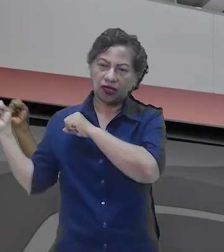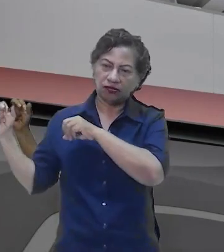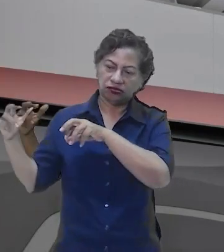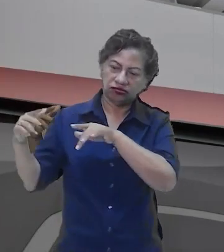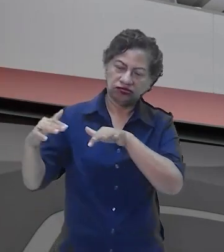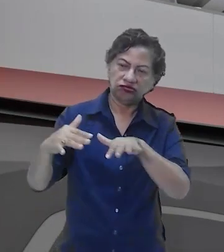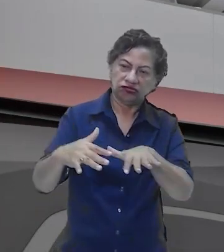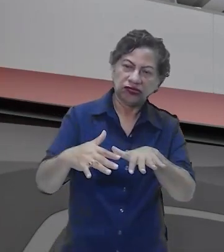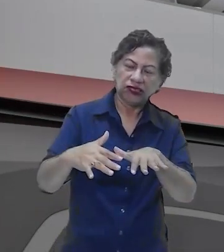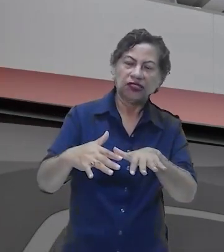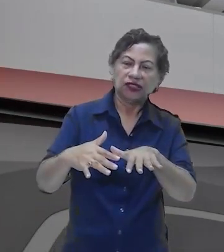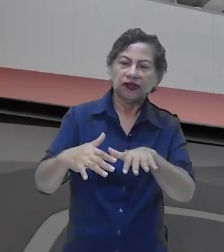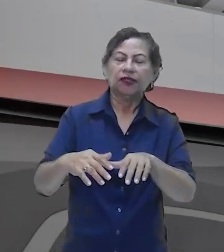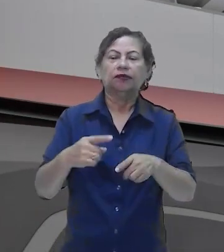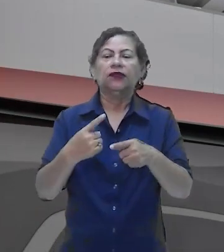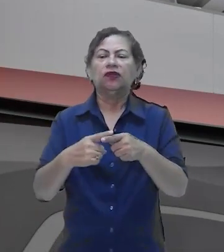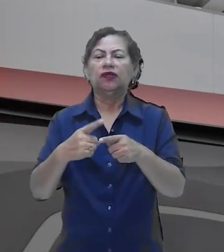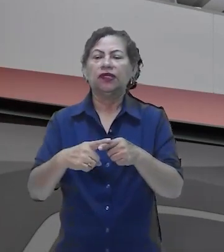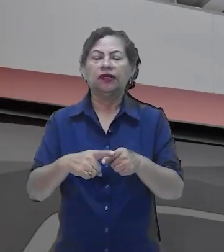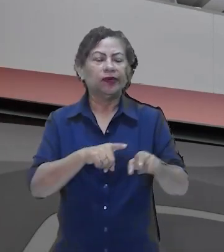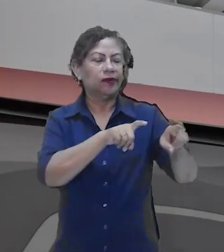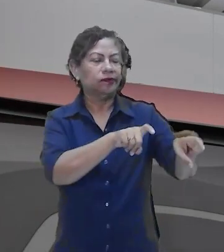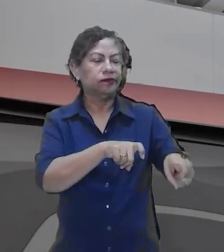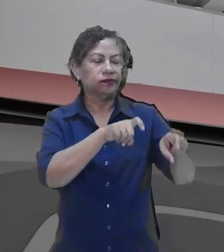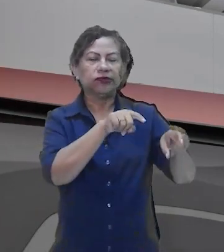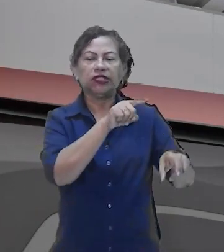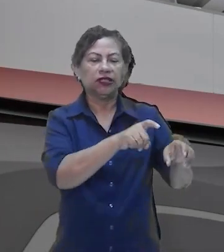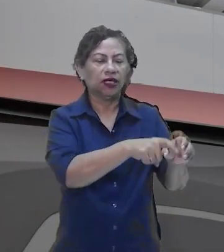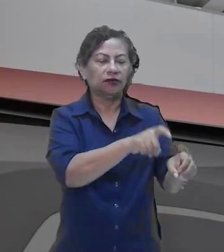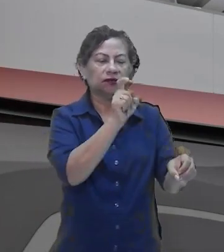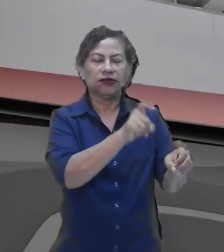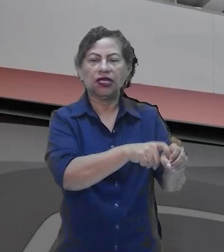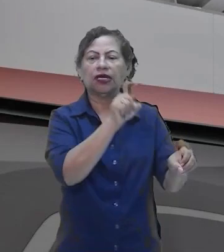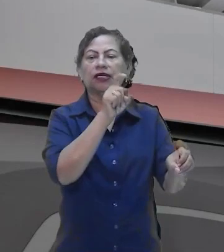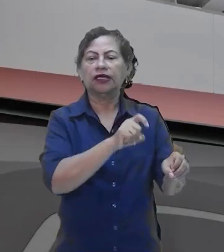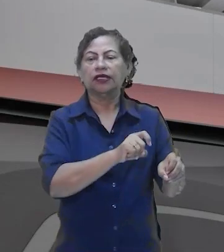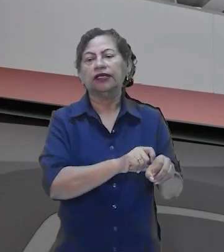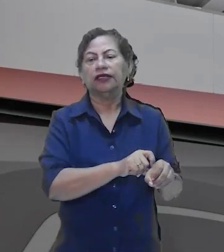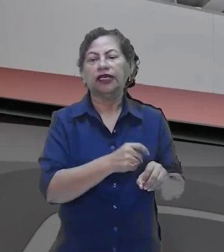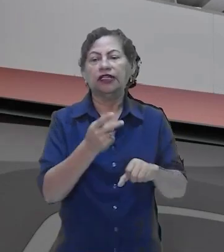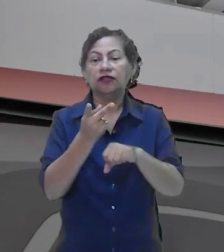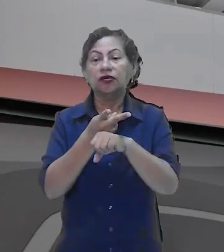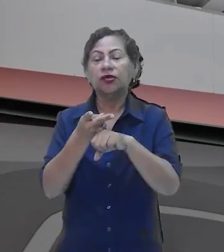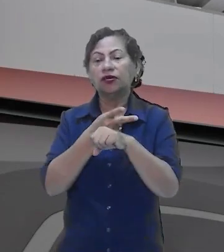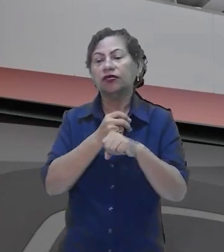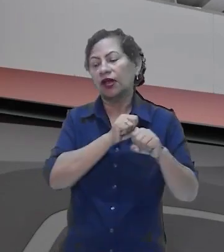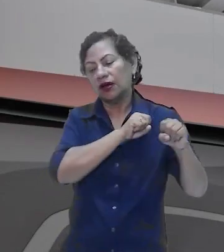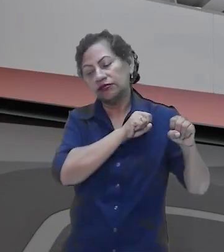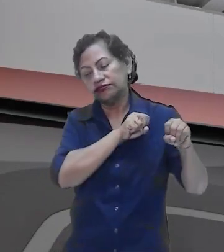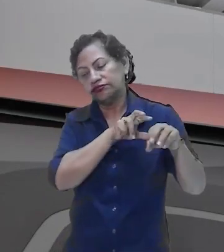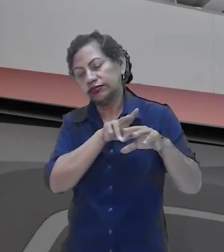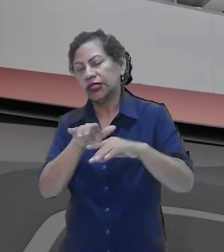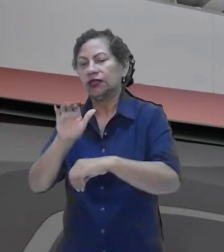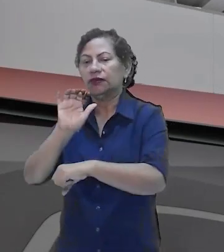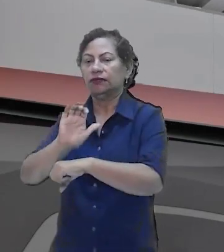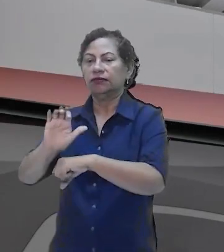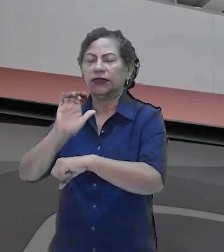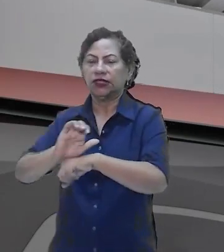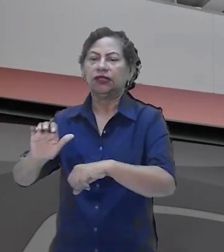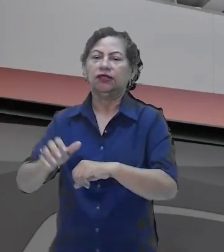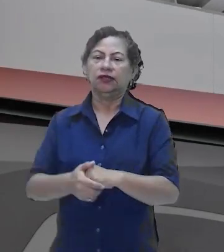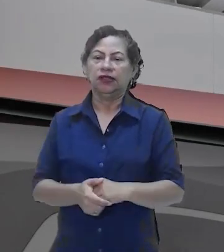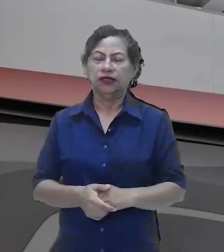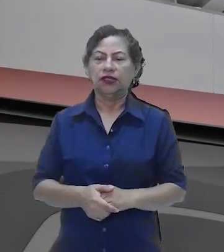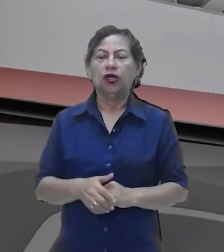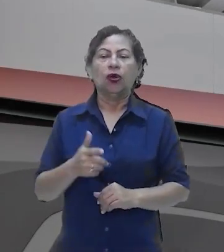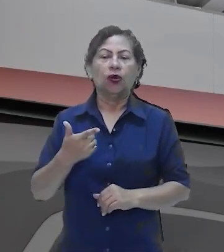saída de pessoas do campo ou das grandes metrópoles, estão se direcionando não mais para as grandes cidades, mas para as cidades médias, como